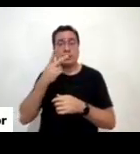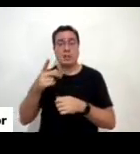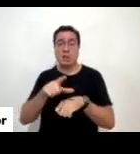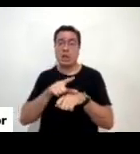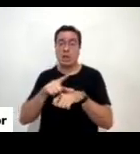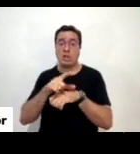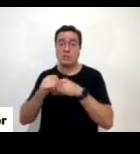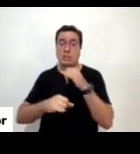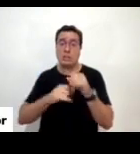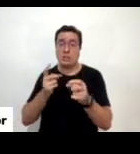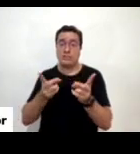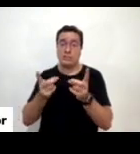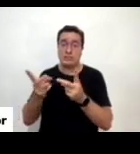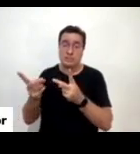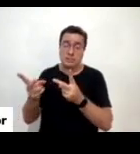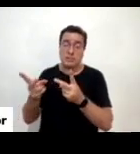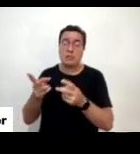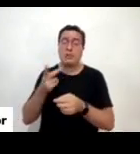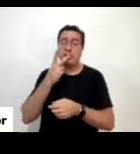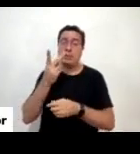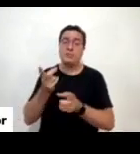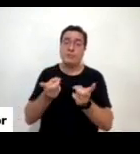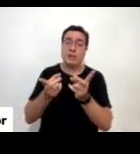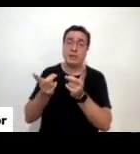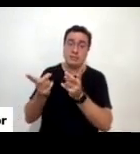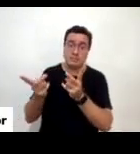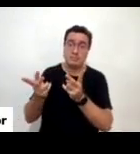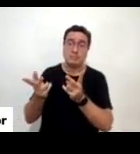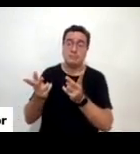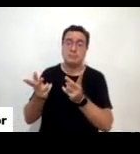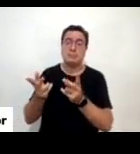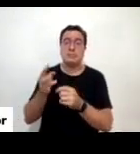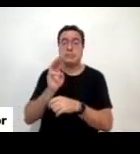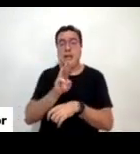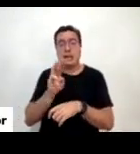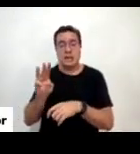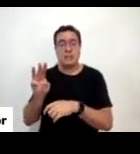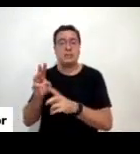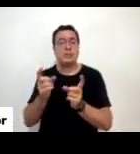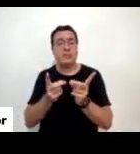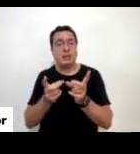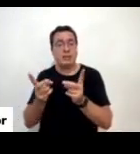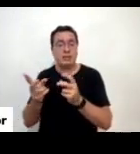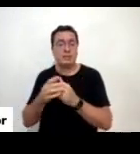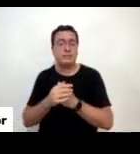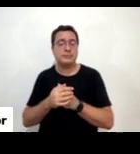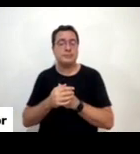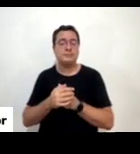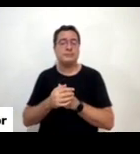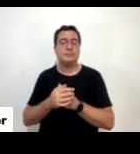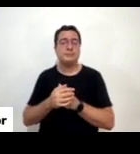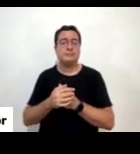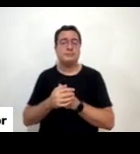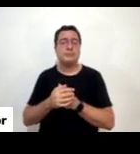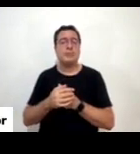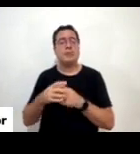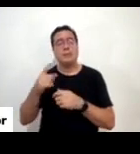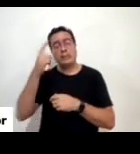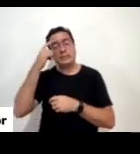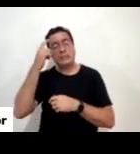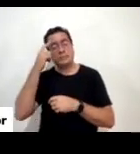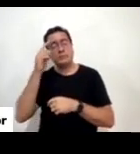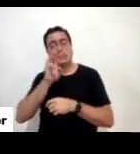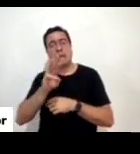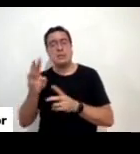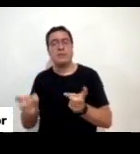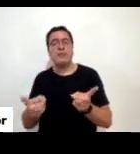fugir desse ponto. Nós estamos falando de vendas, de sites onde vende. E normalmente nós pensamos em sites de venda,